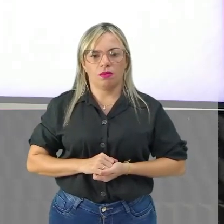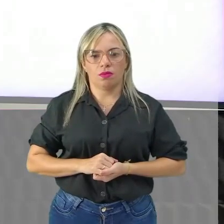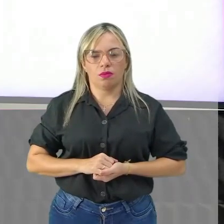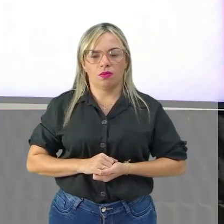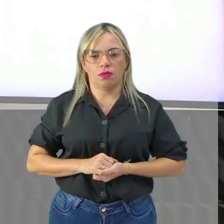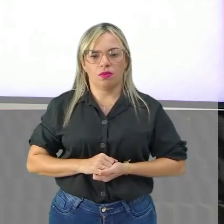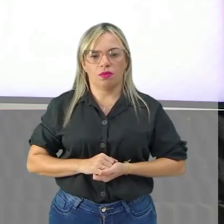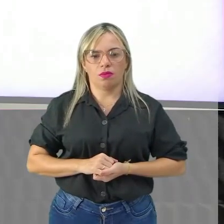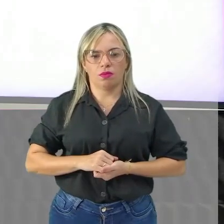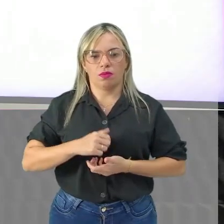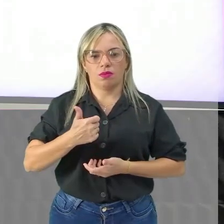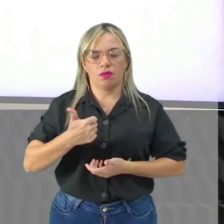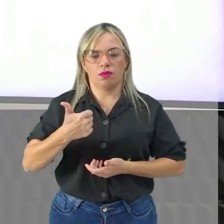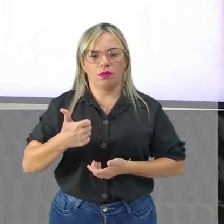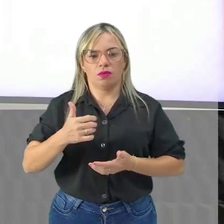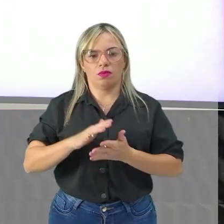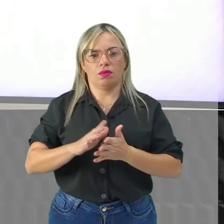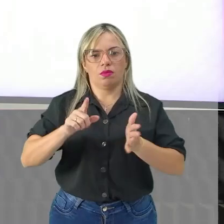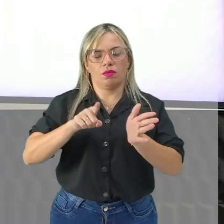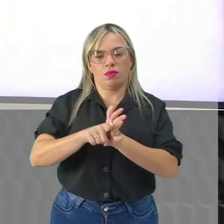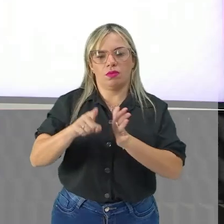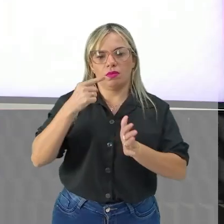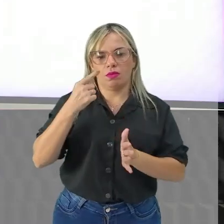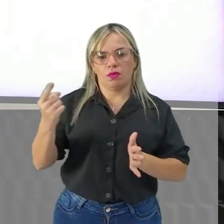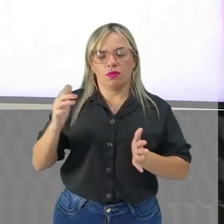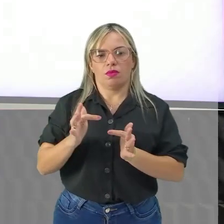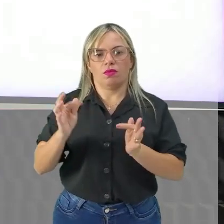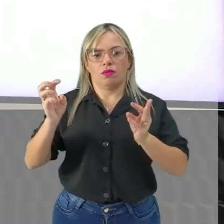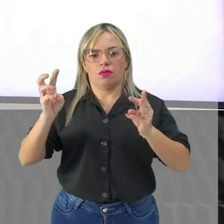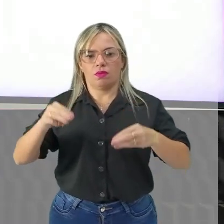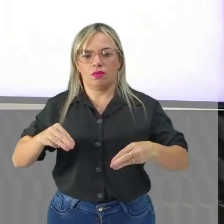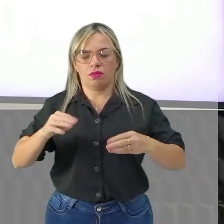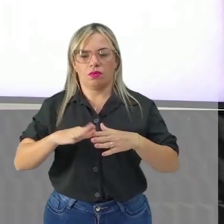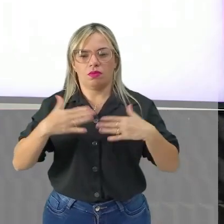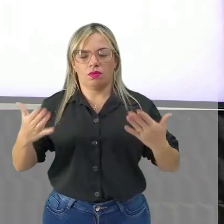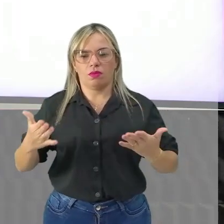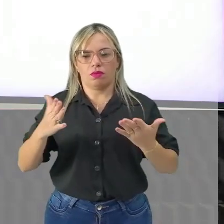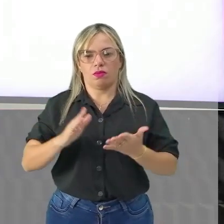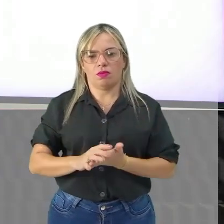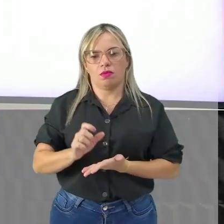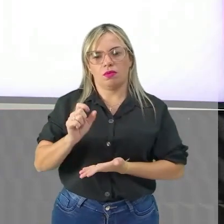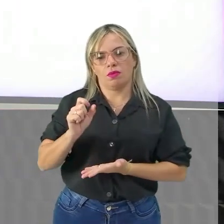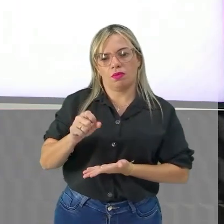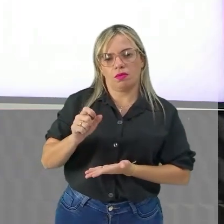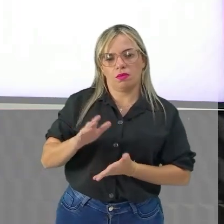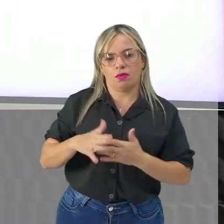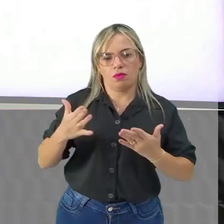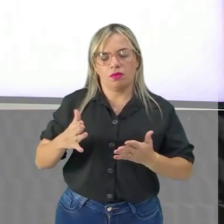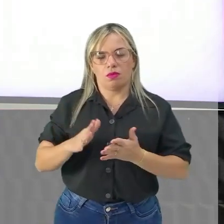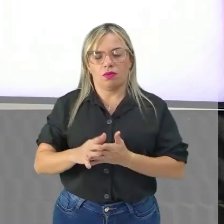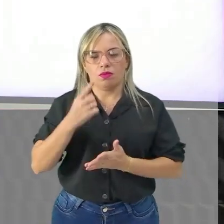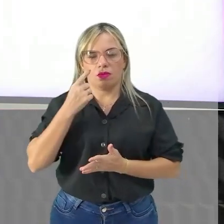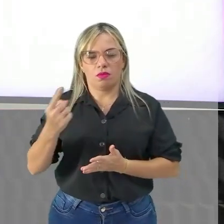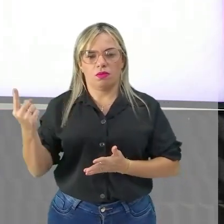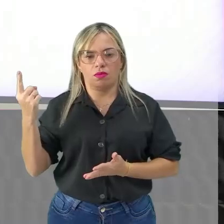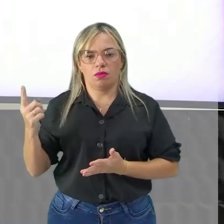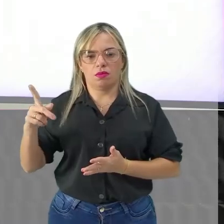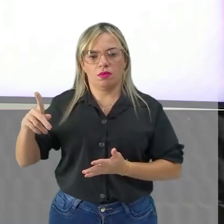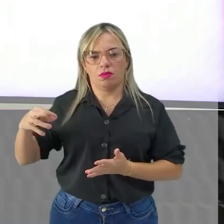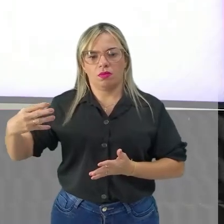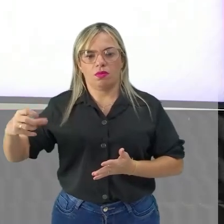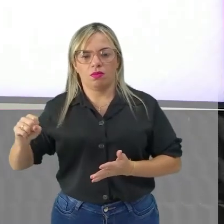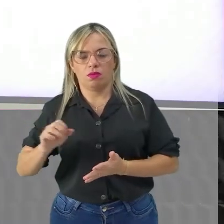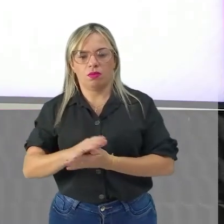Vamos à questão 21, para a gente encerrar. E aí a gente vê assim, ó, no PAS